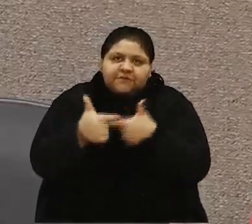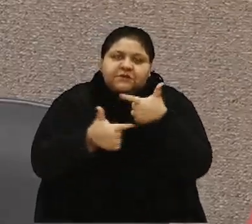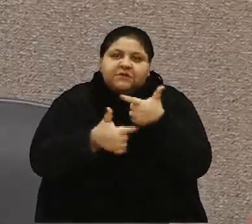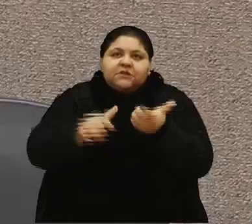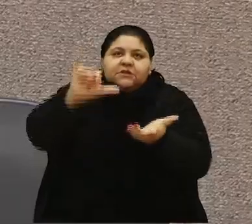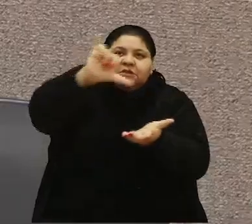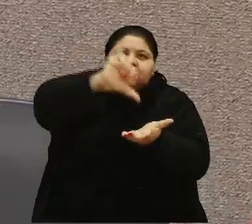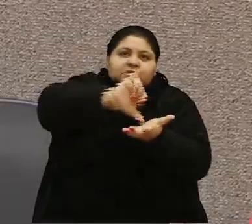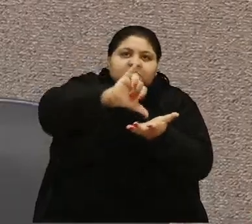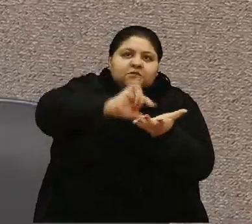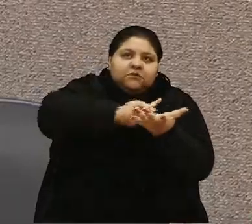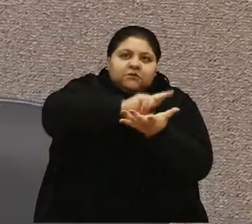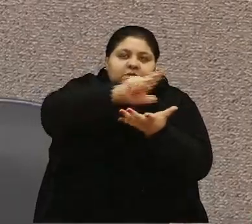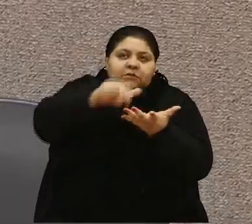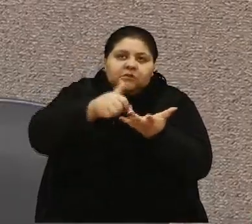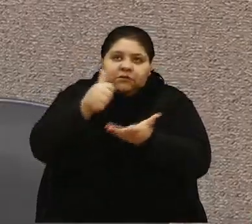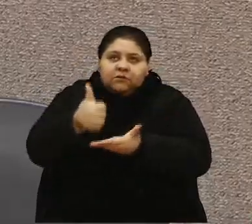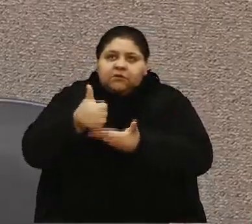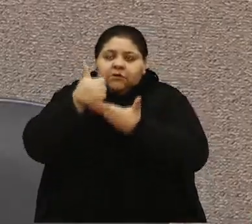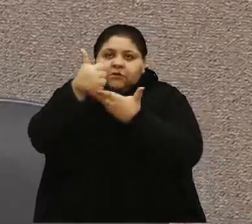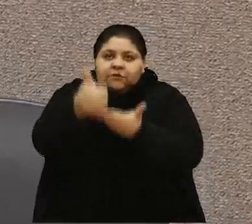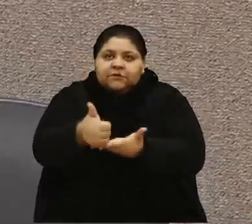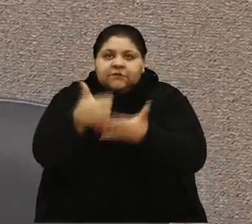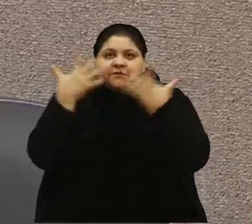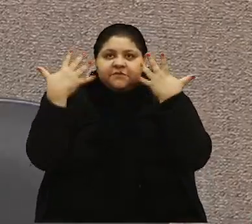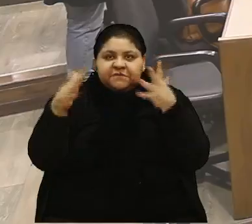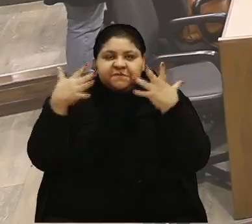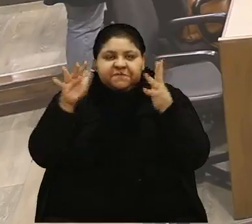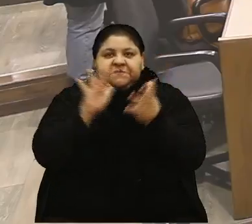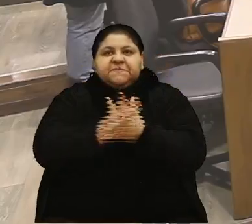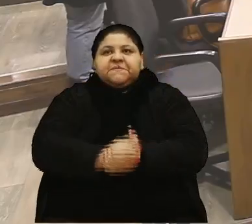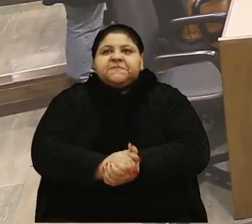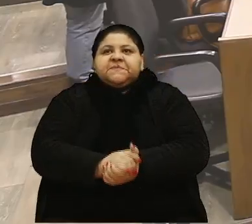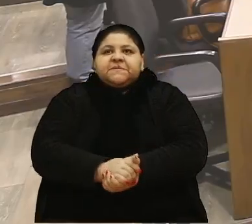Centro Multiprofissional de Apoio à Aprendizagem Educacional. Parabéns, gurias.